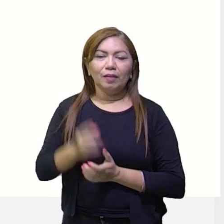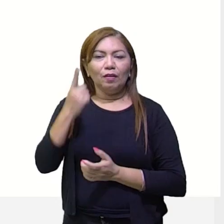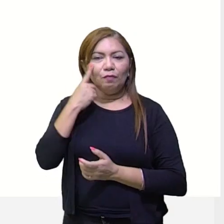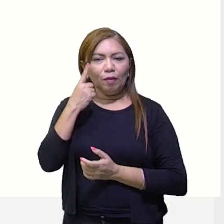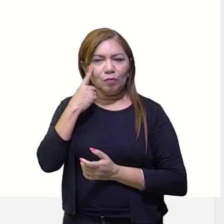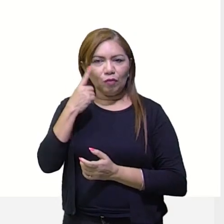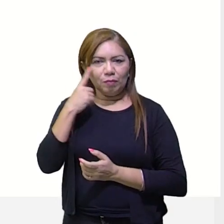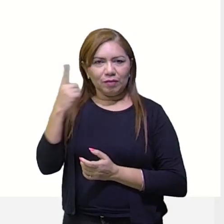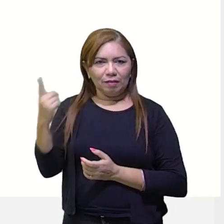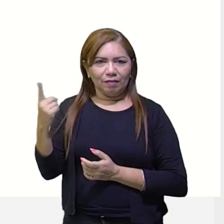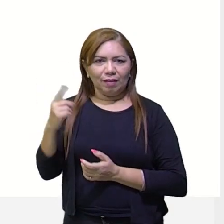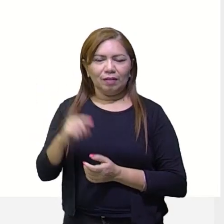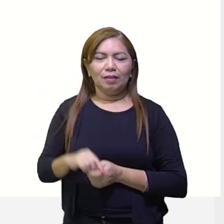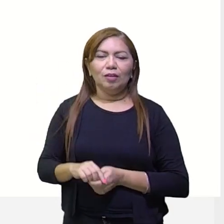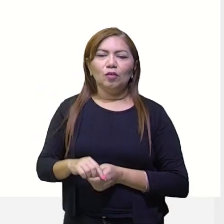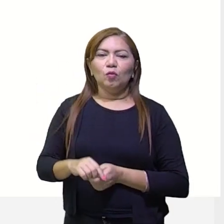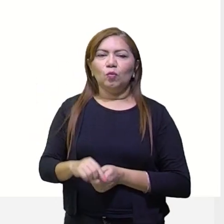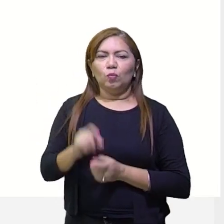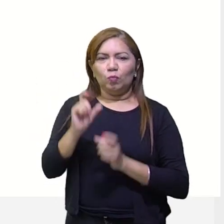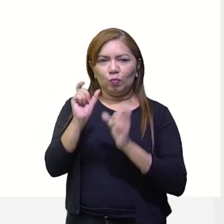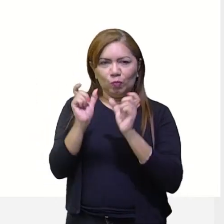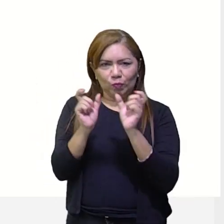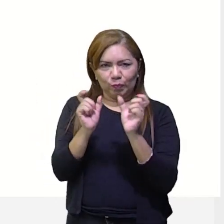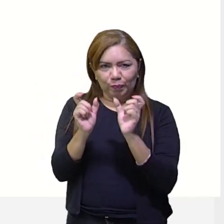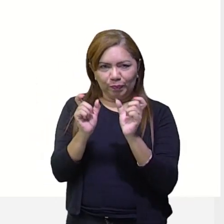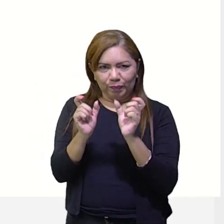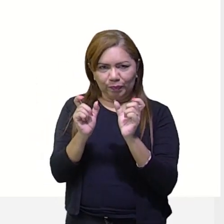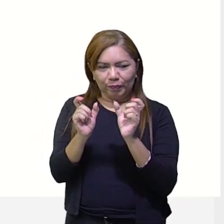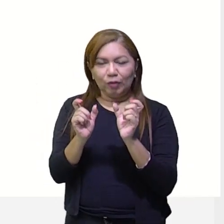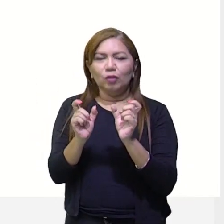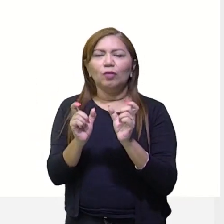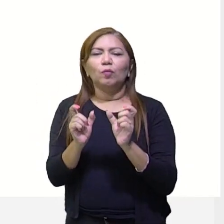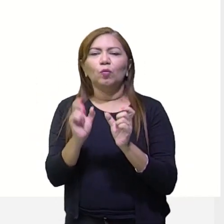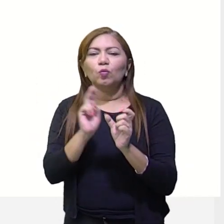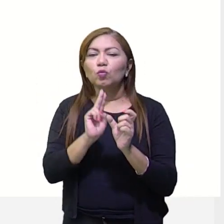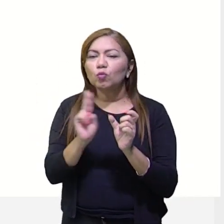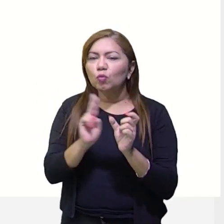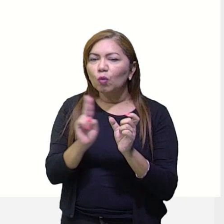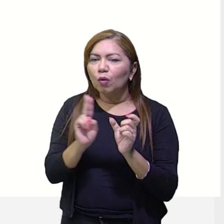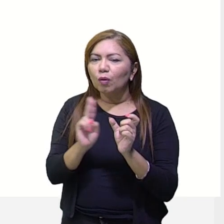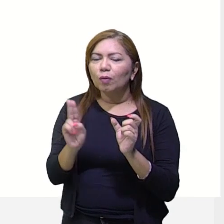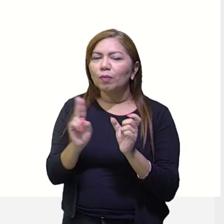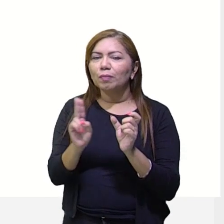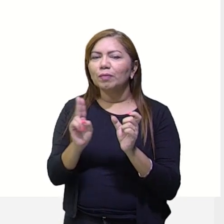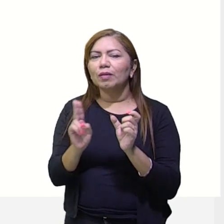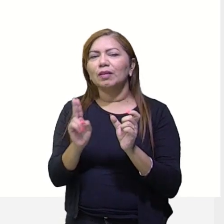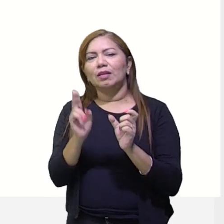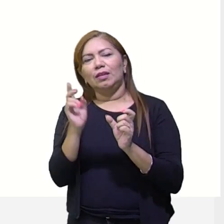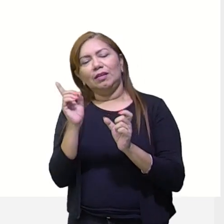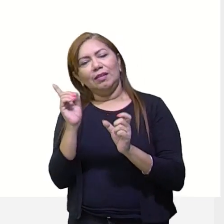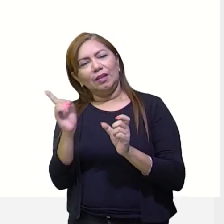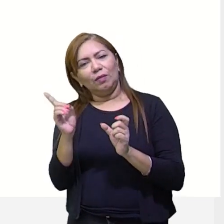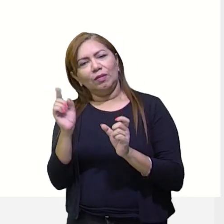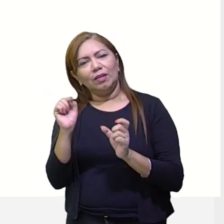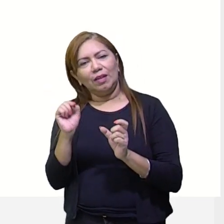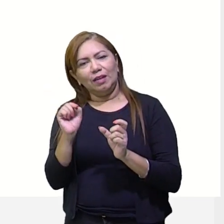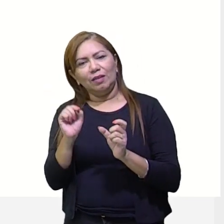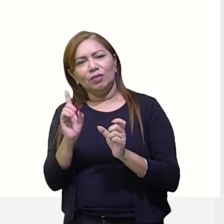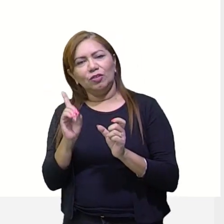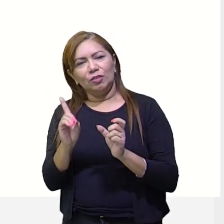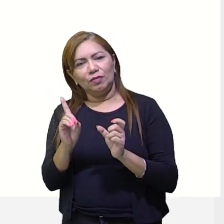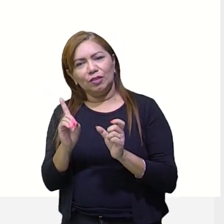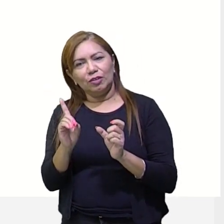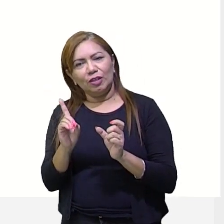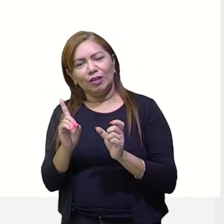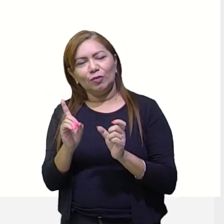relação, dividendo é igual a divisor vezes quociente mais o resto. Então, o total de alunos,